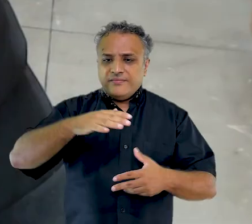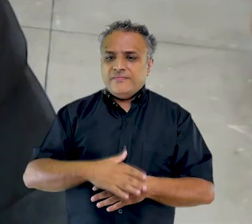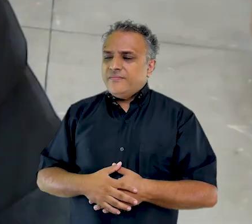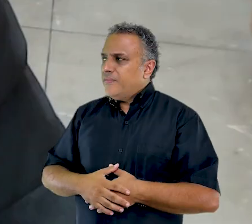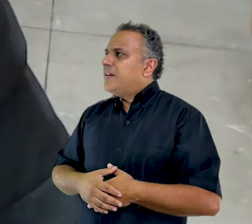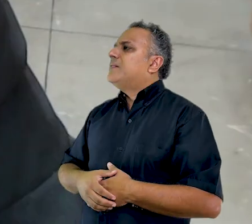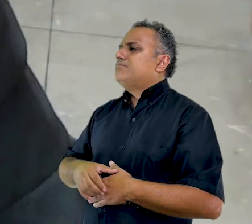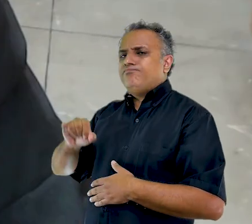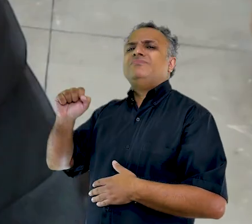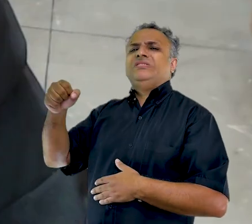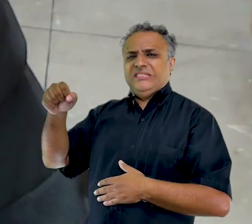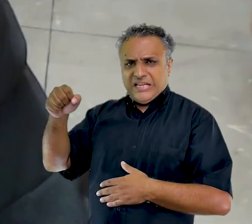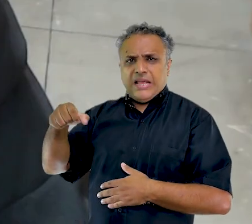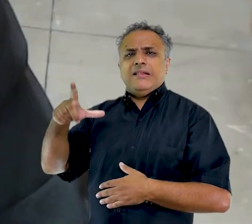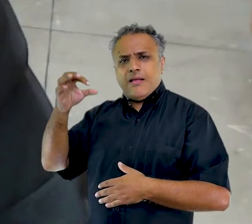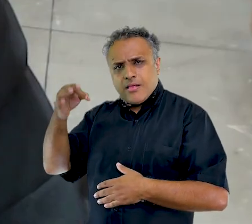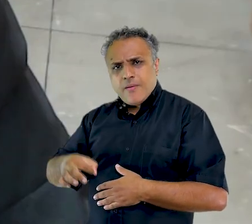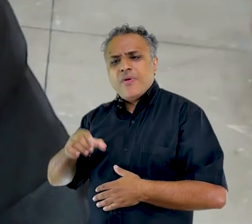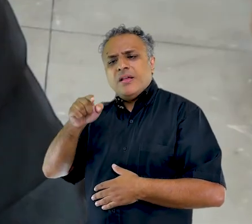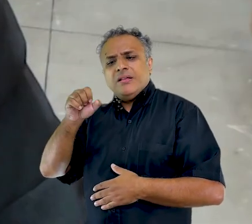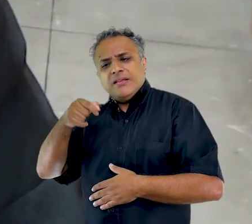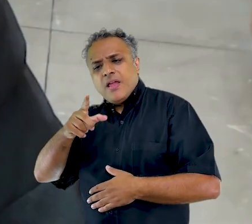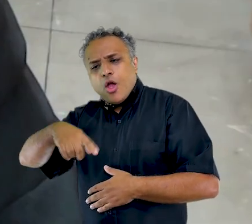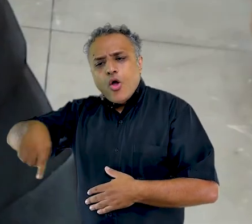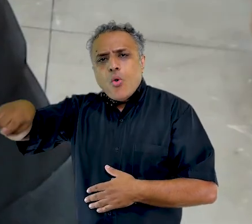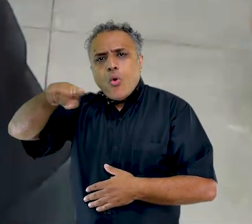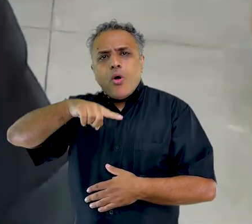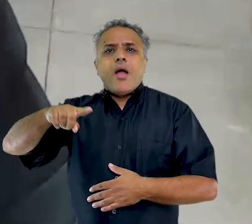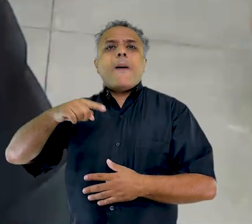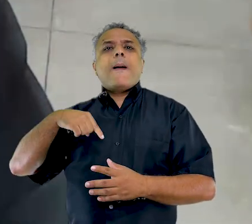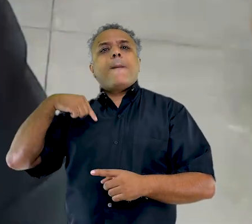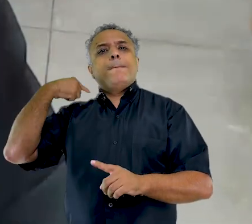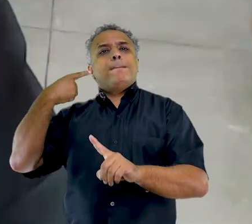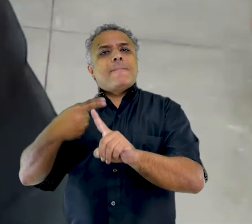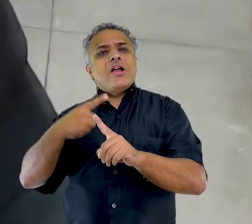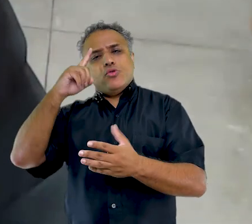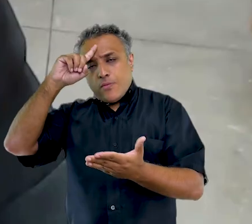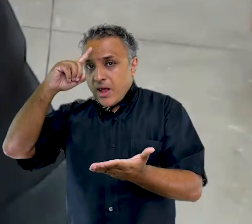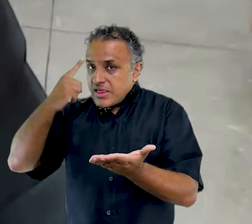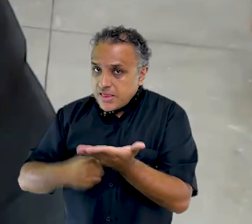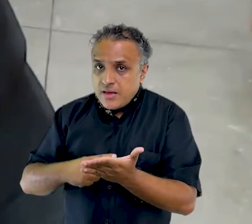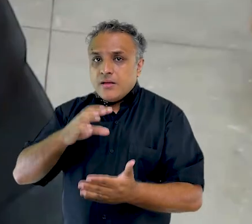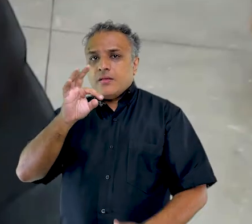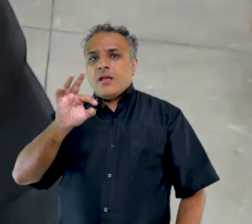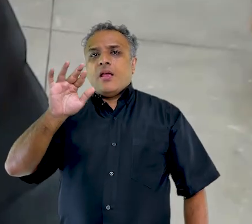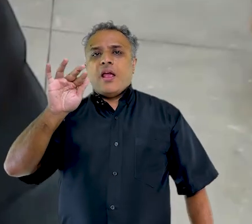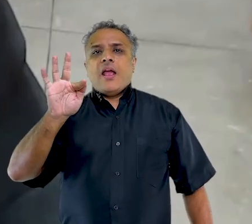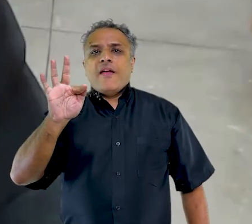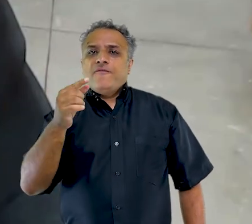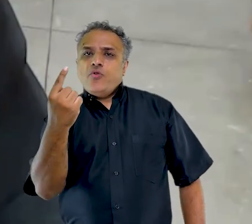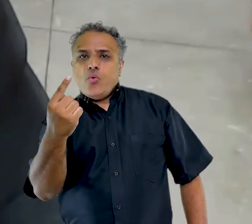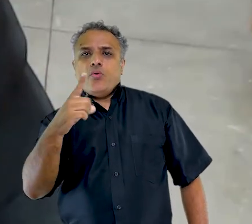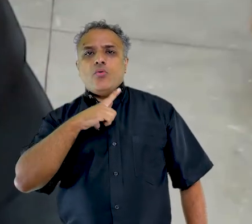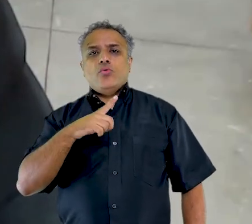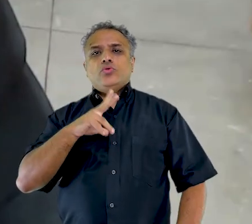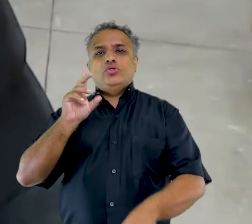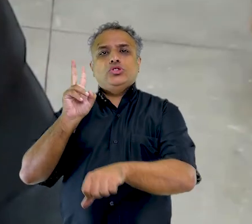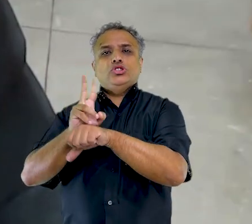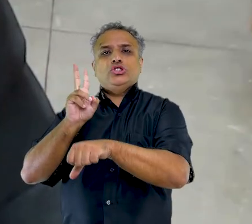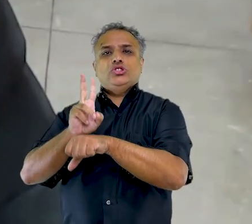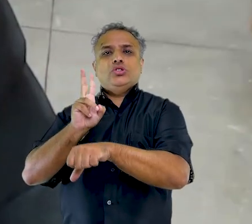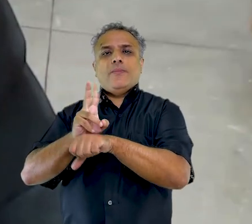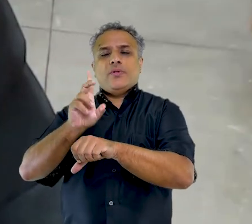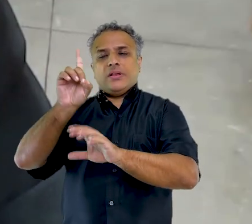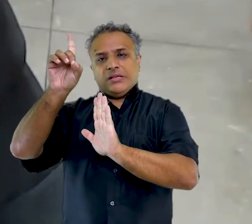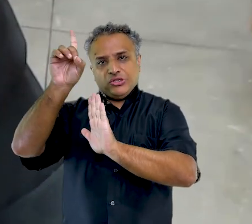sim, isso aí é mais uma decisão que vem do TRF1 para a proteção dos direitos indígenas e